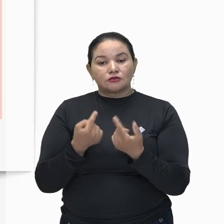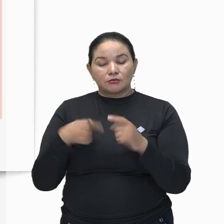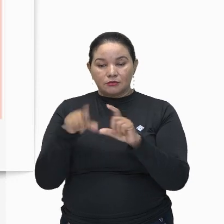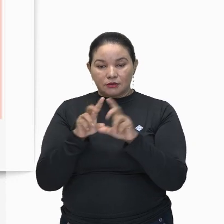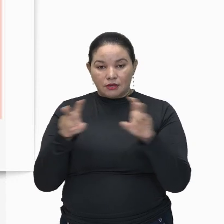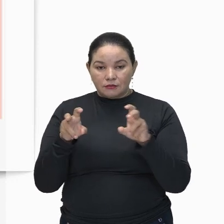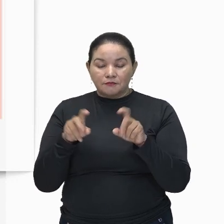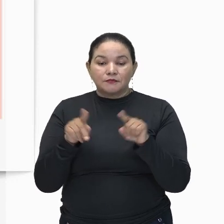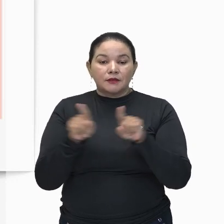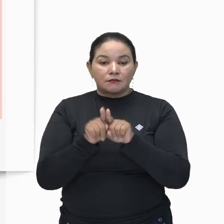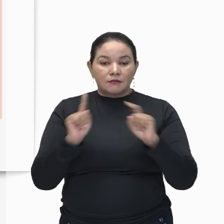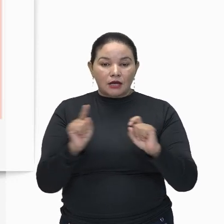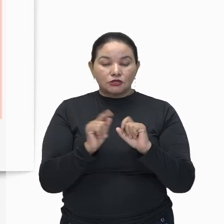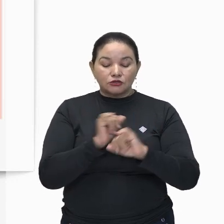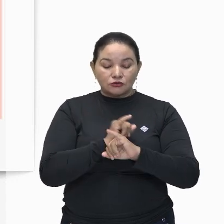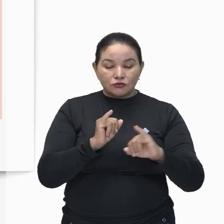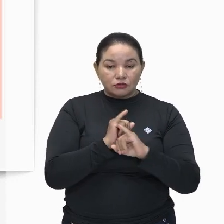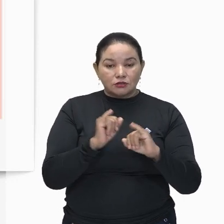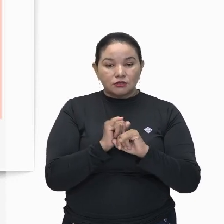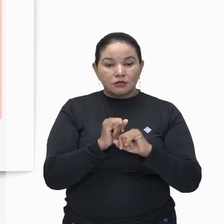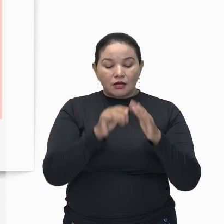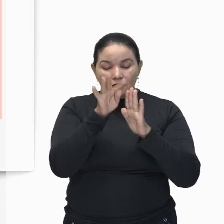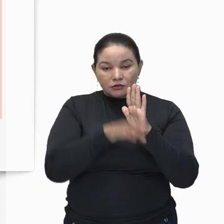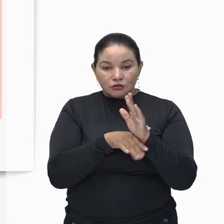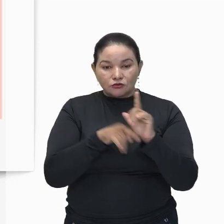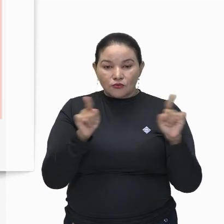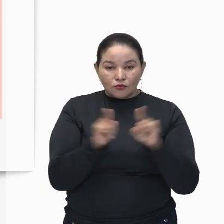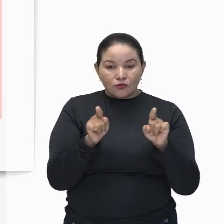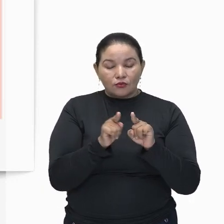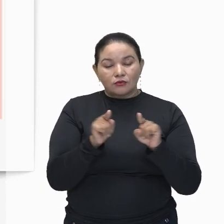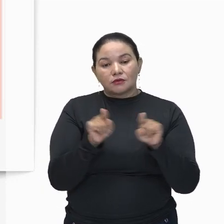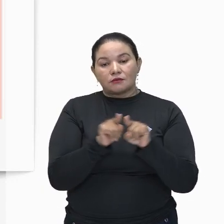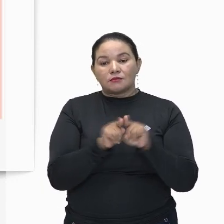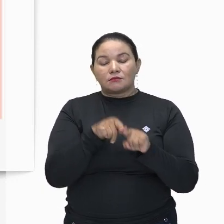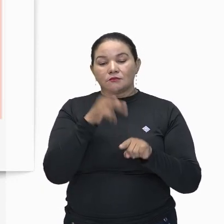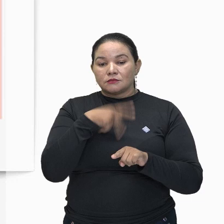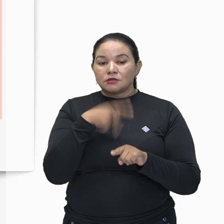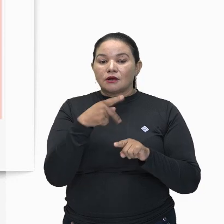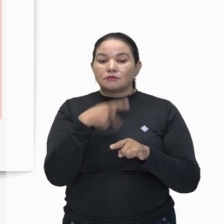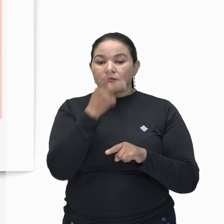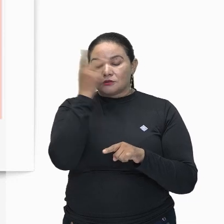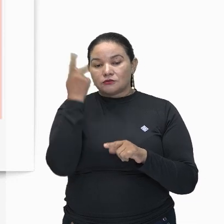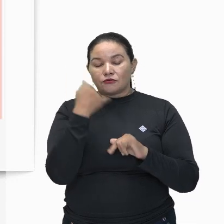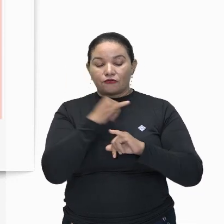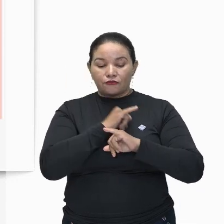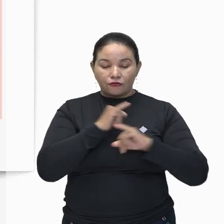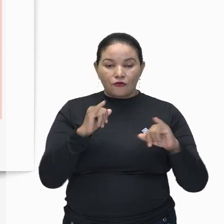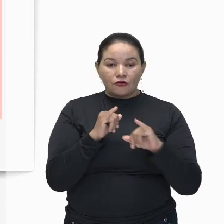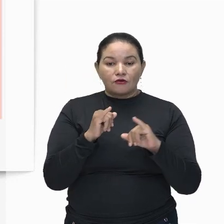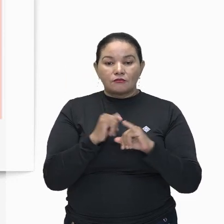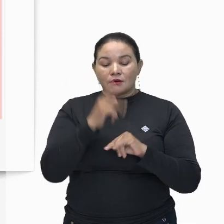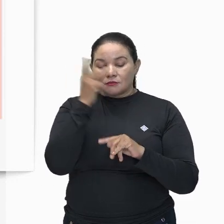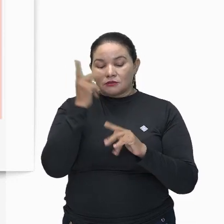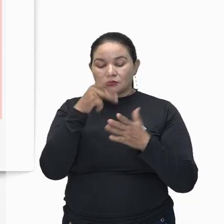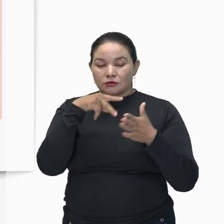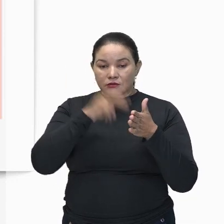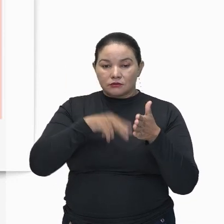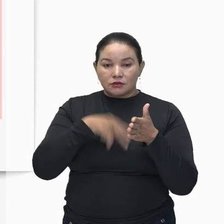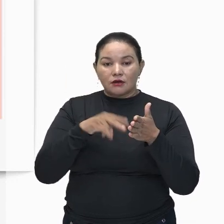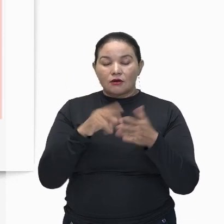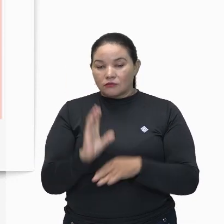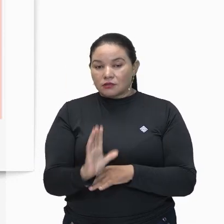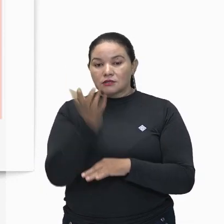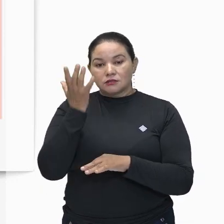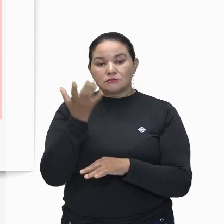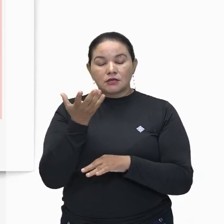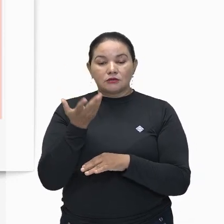Já a notícia são textos relativamente curtos e impessoais que possuem o intuito de informar ao leitor um fato atual, ocorrido,